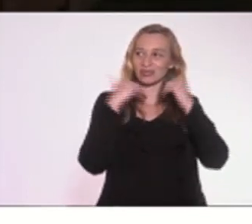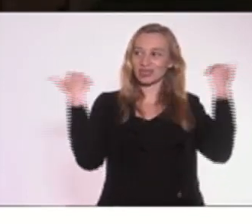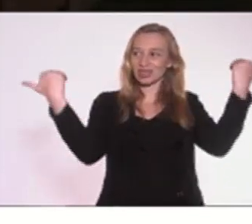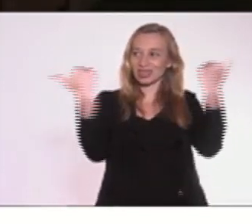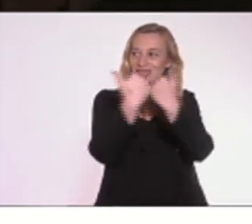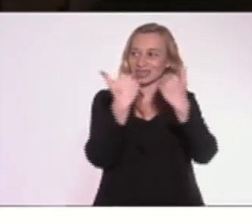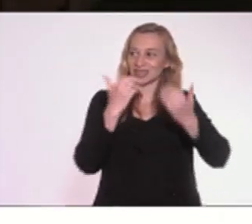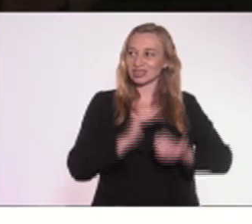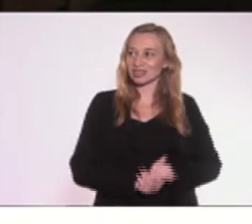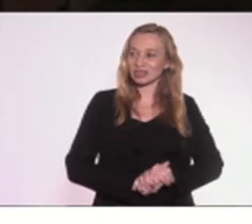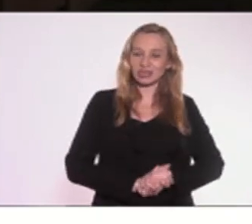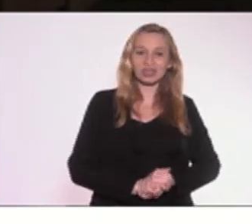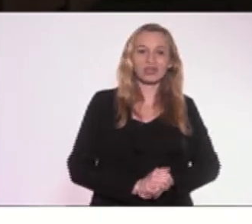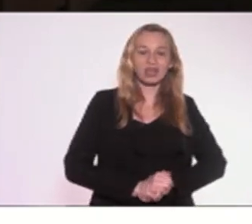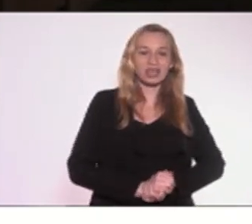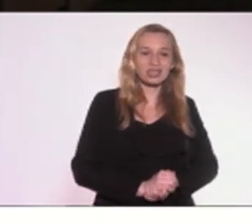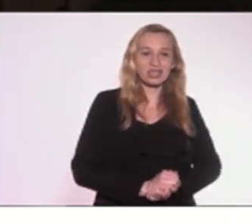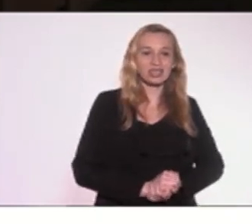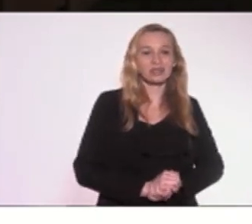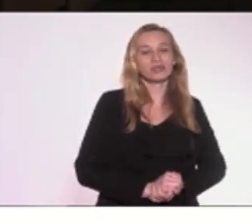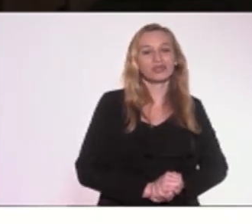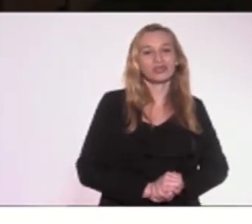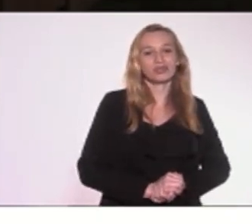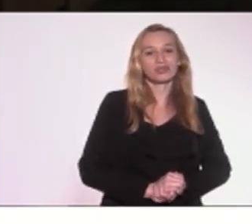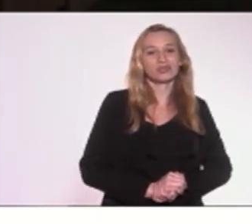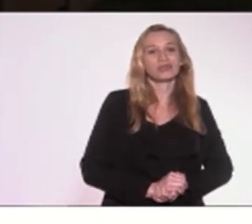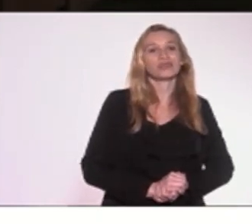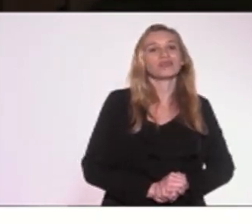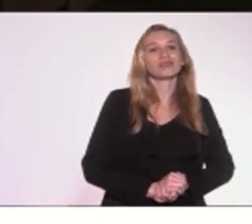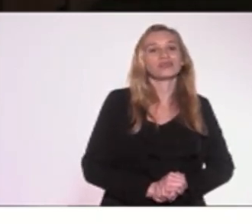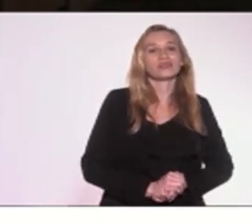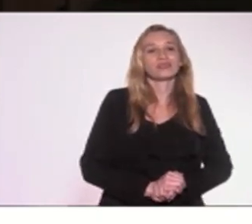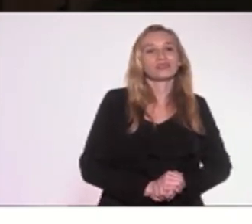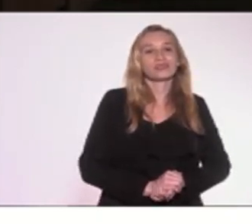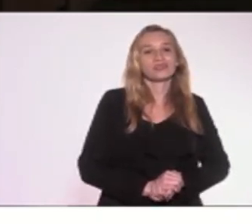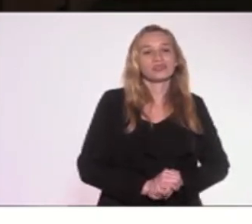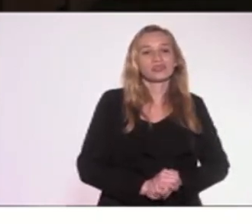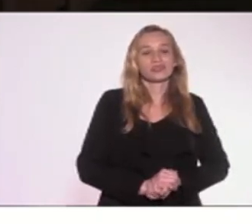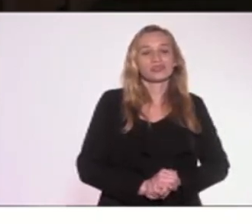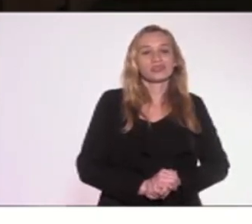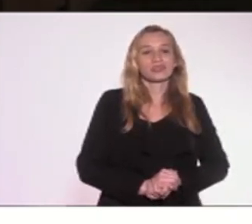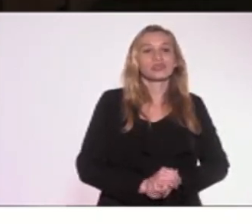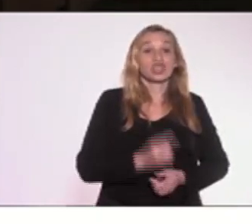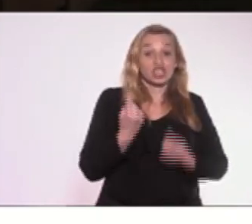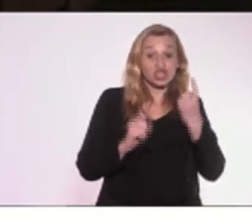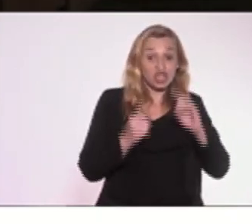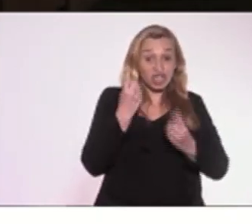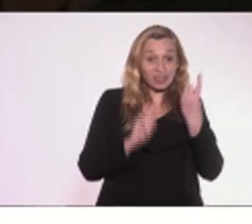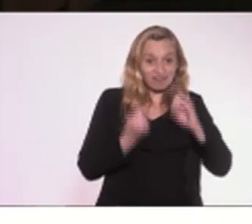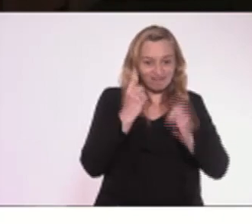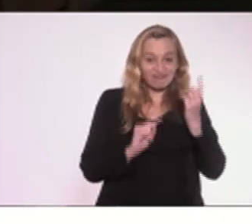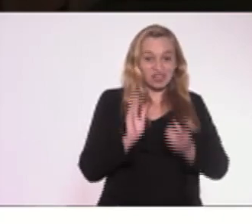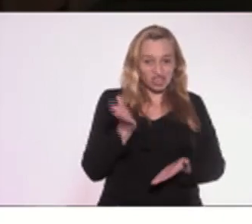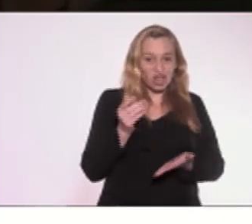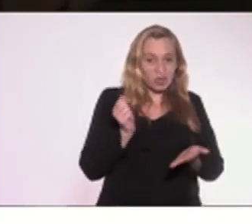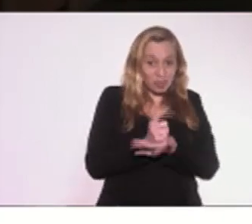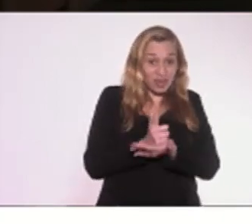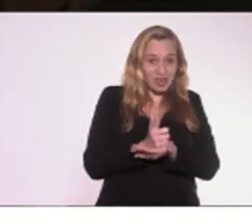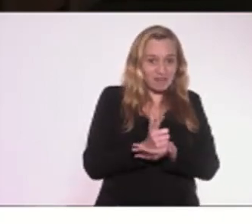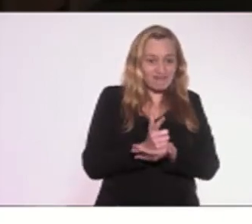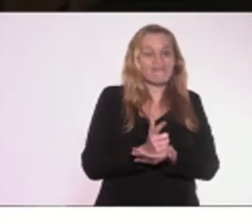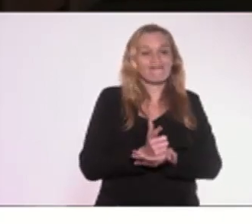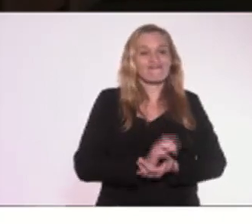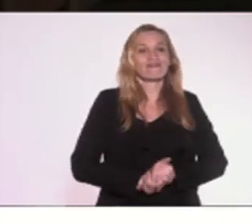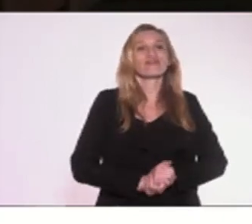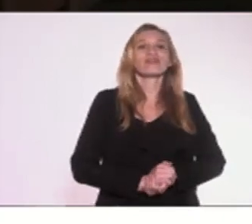time adversário, eu saí, foi 2-1 Flamengo. Mas a gente vai no próximo. Chile, está comprado.